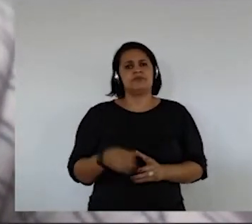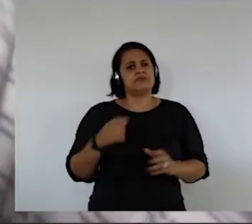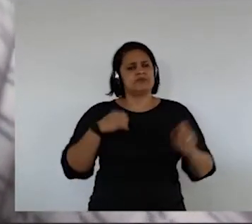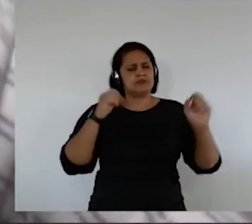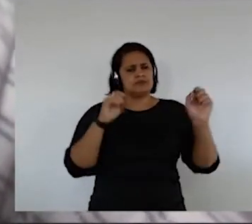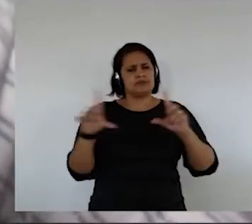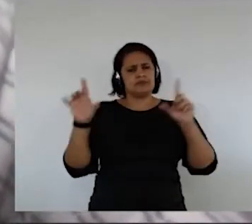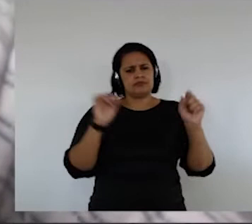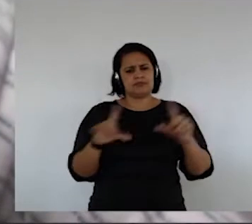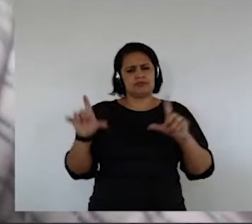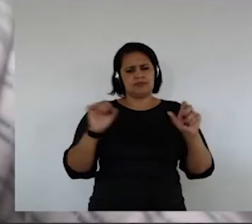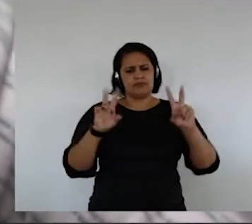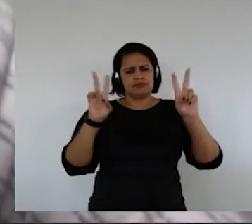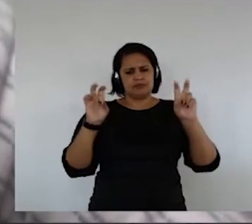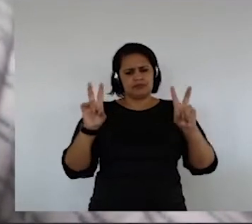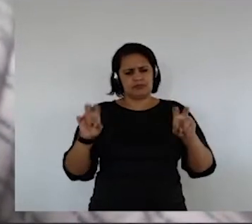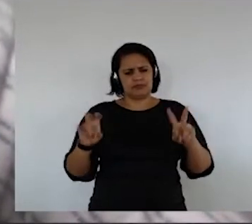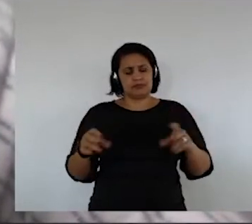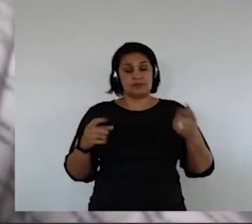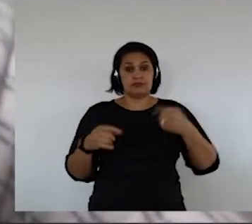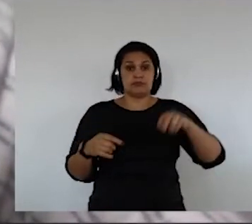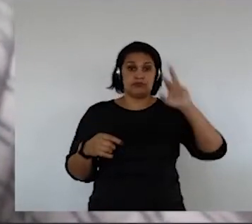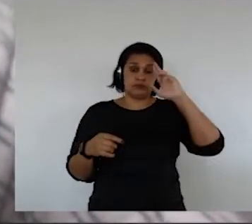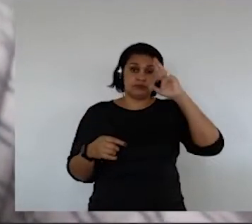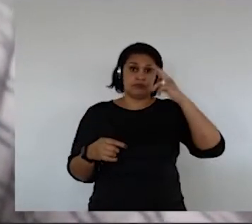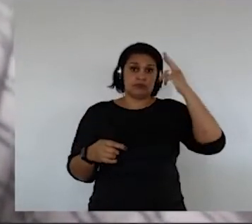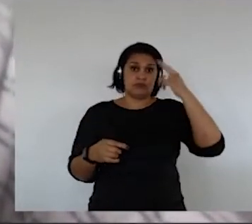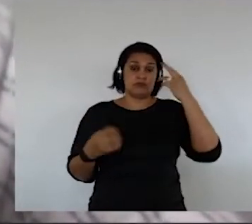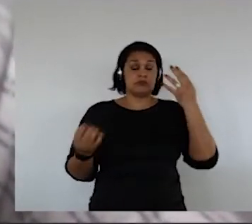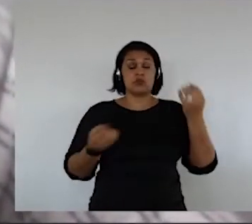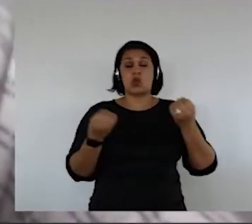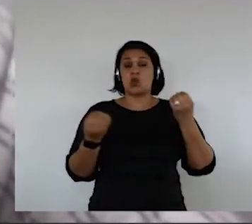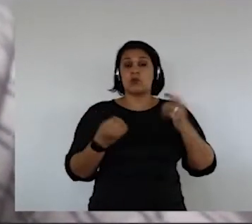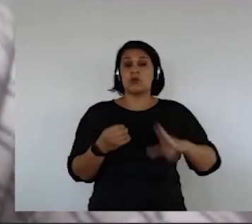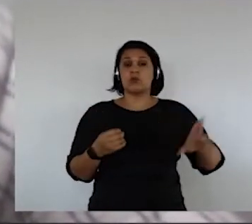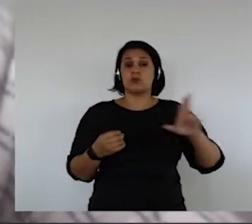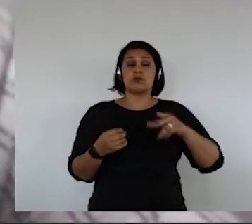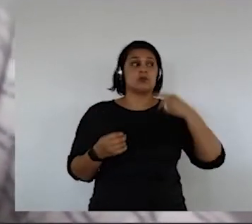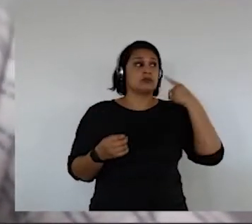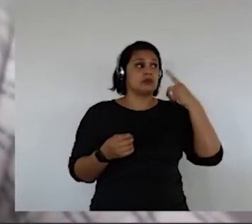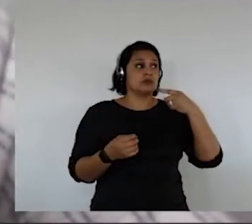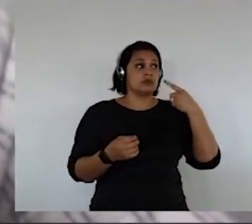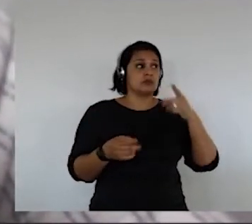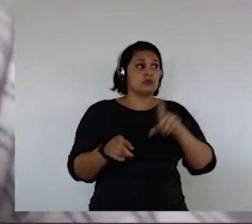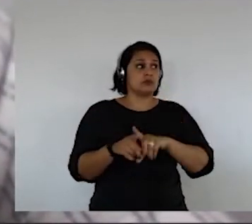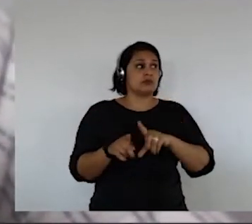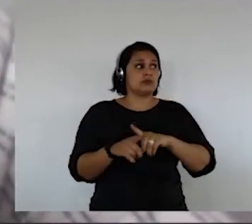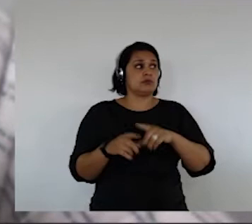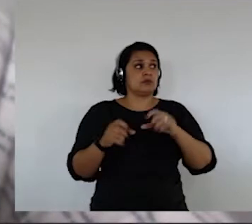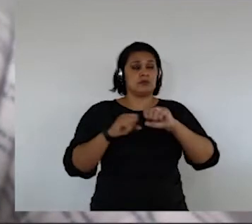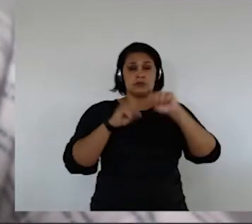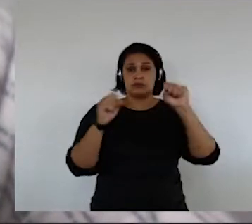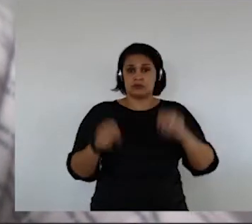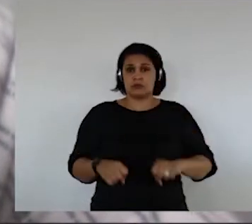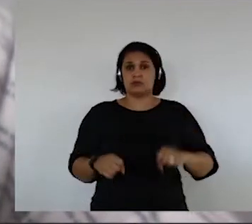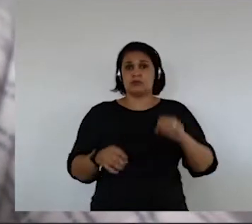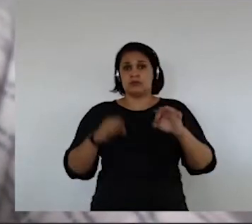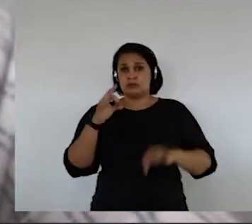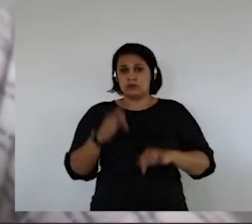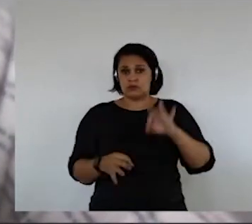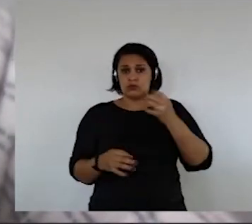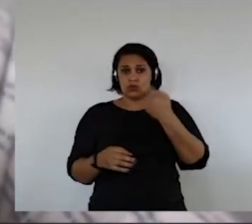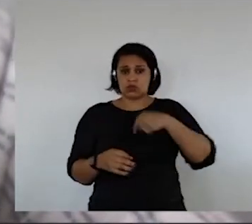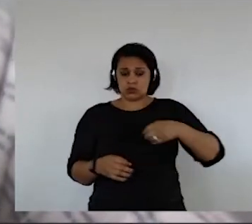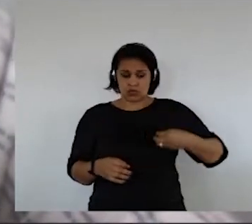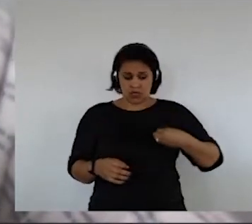faz refletir sobre como utilizar essa ferramenta que é o direito e todo o sistema judiciário para nós não só sobrevivermos a